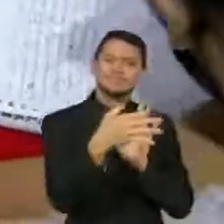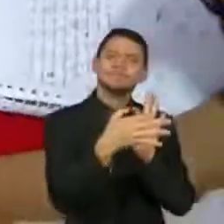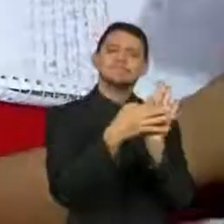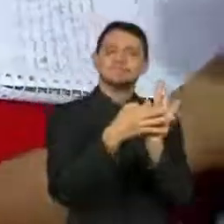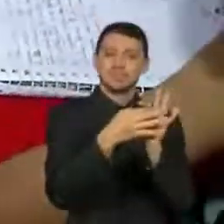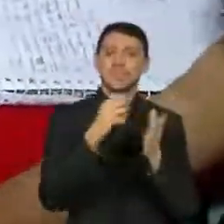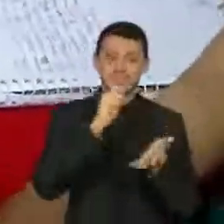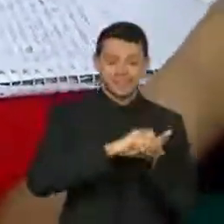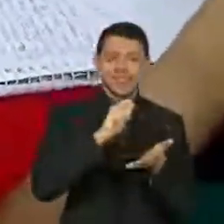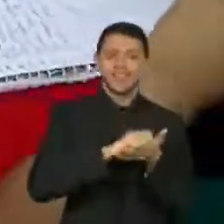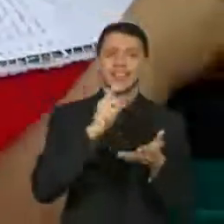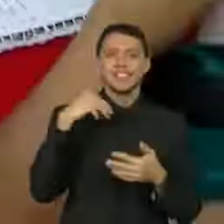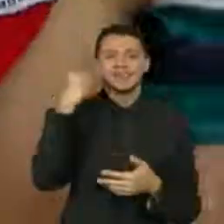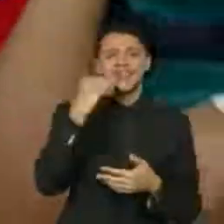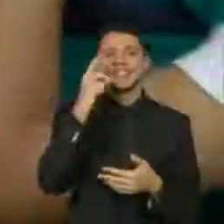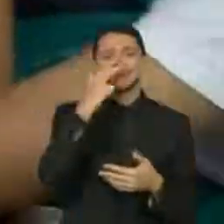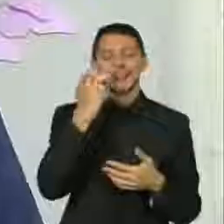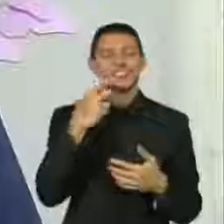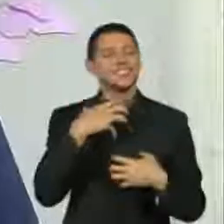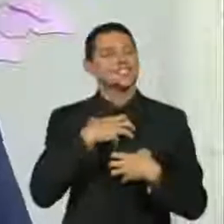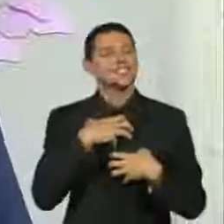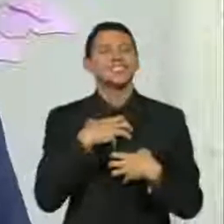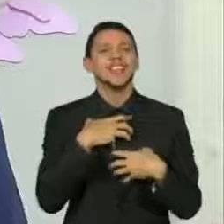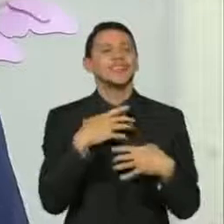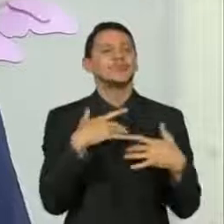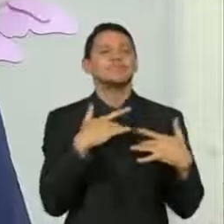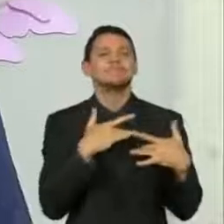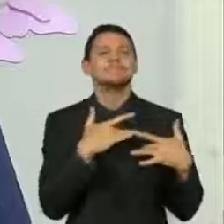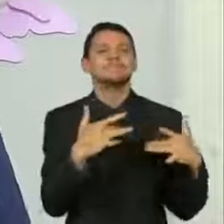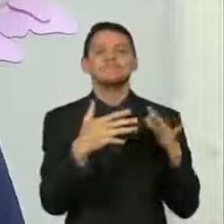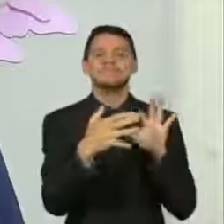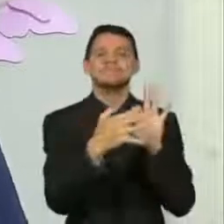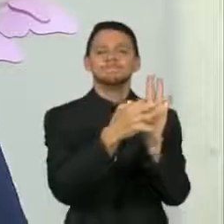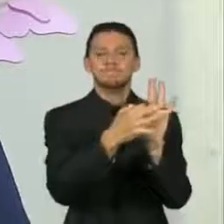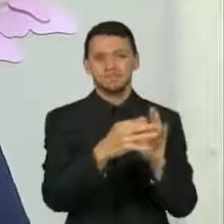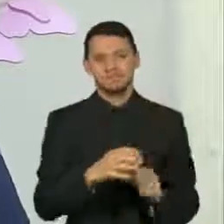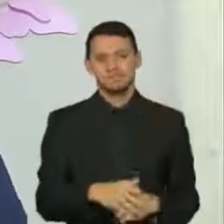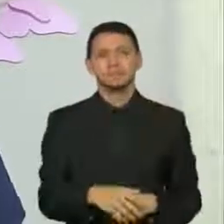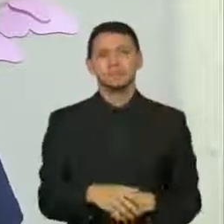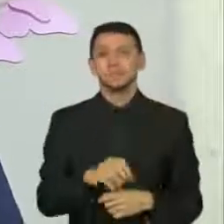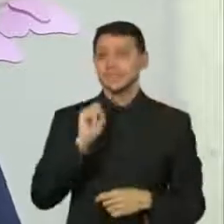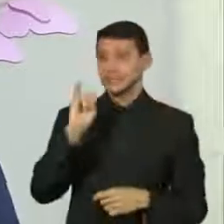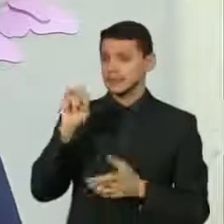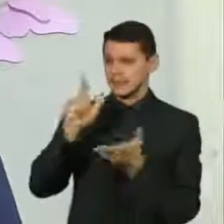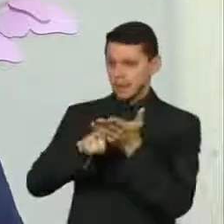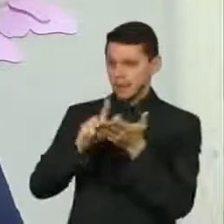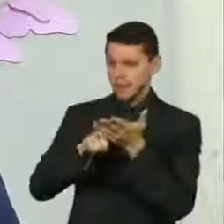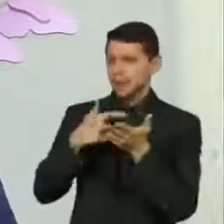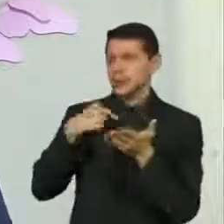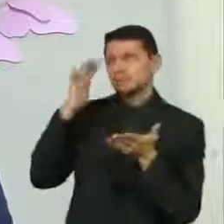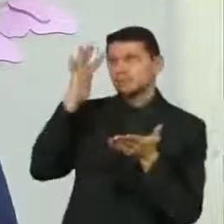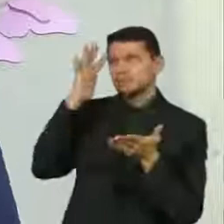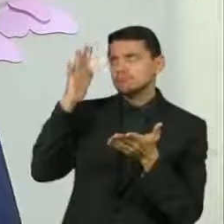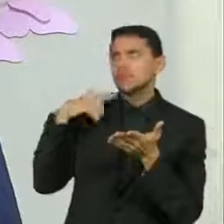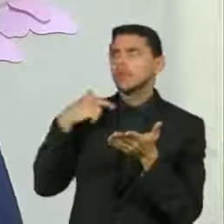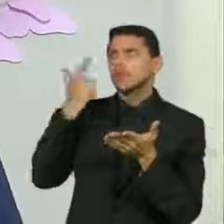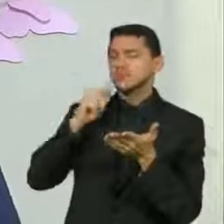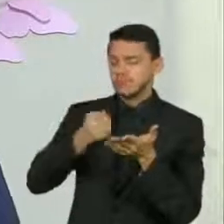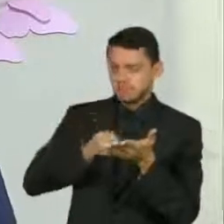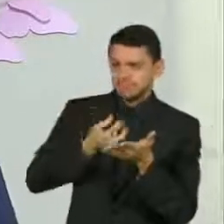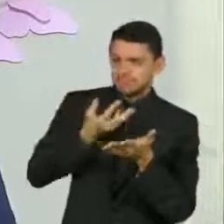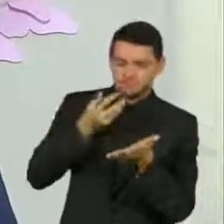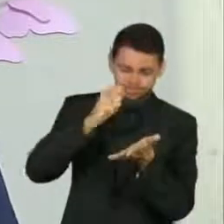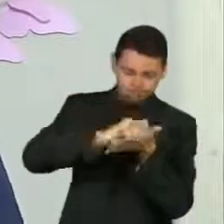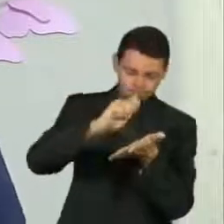uma doação. Quando a gente traz para o papel, né, o que a gente está pensando, o que a gente está sentindo,